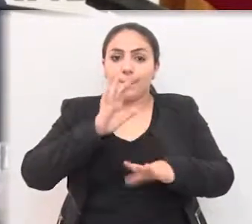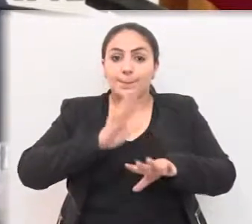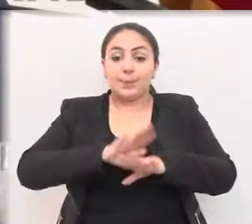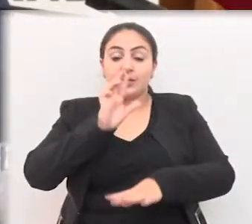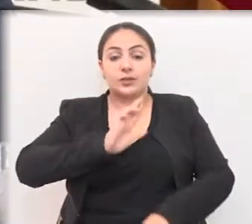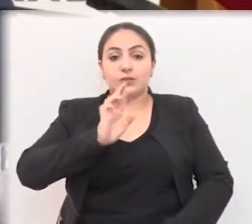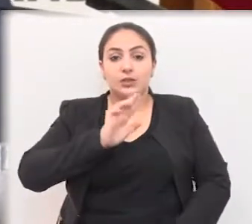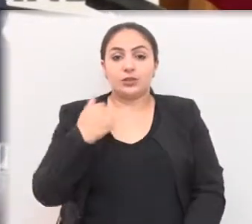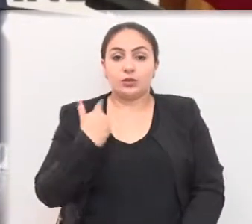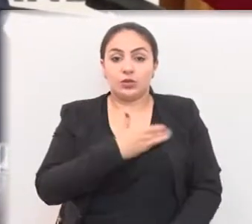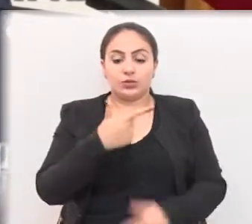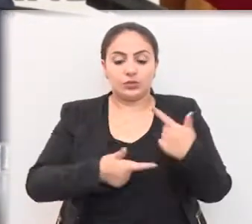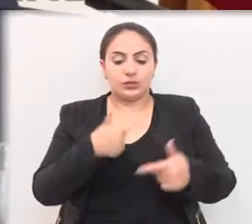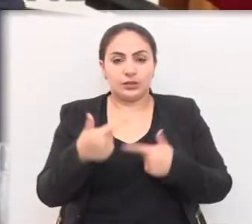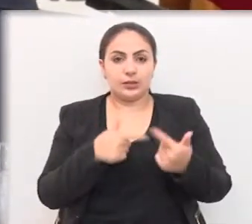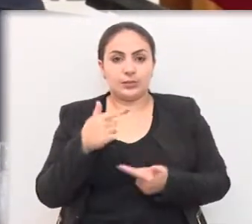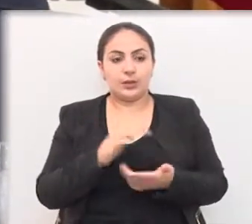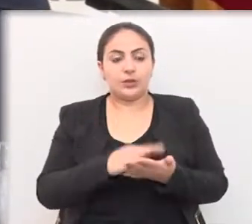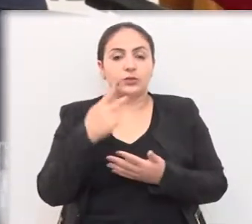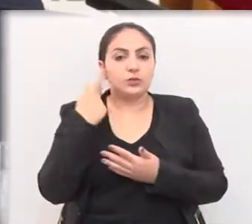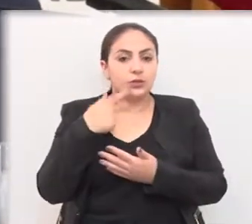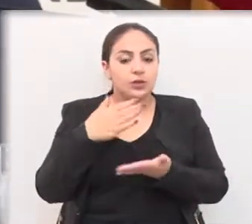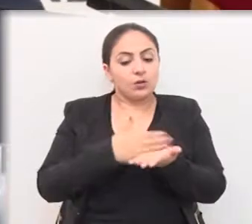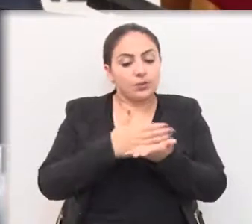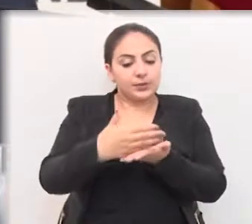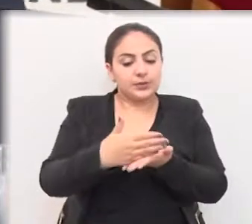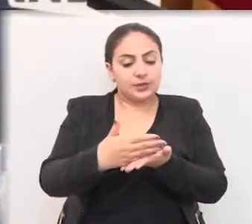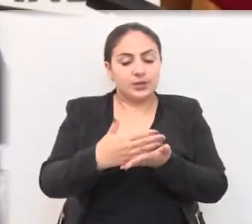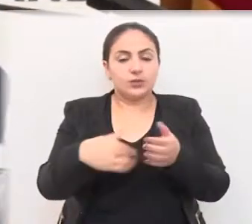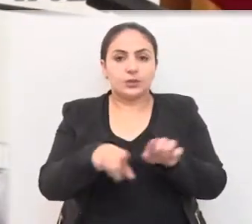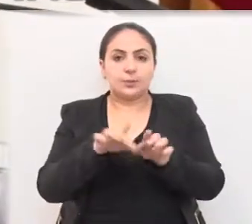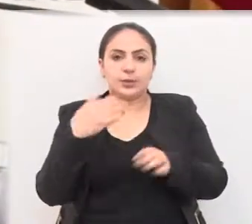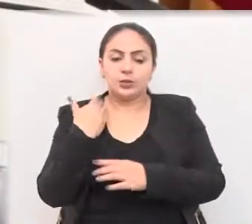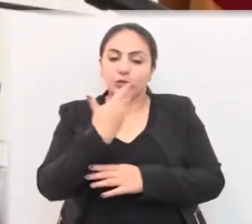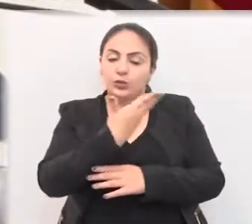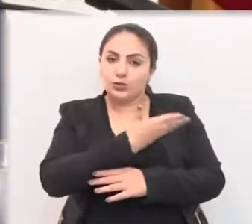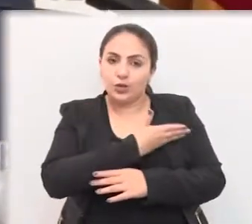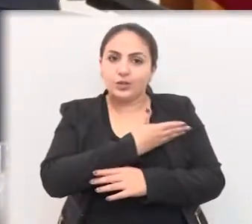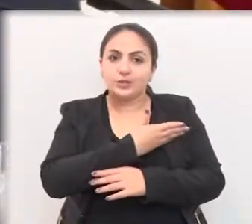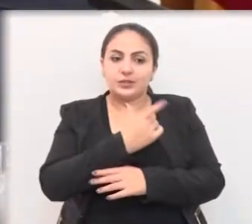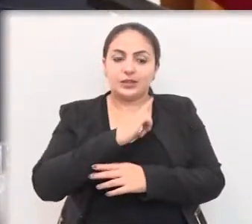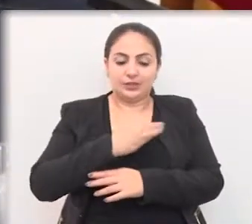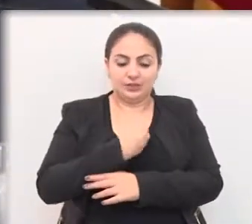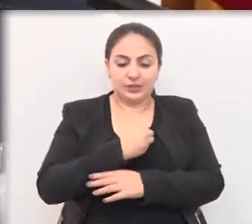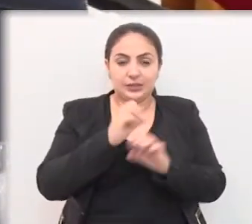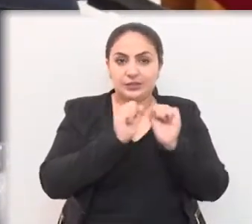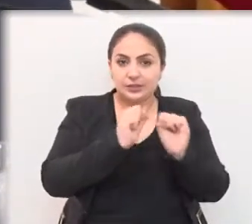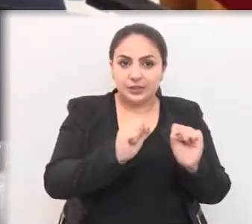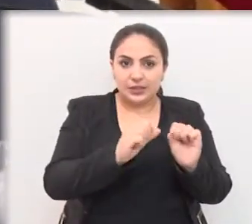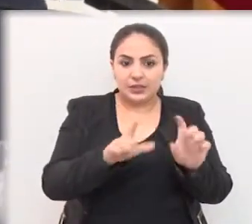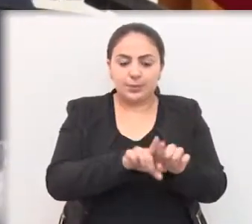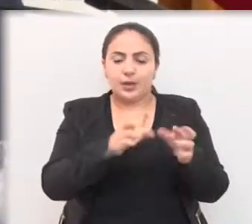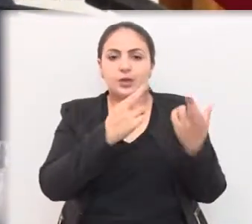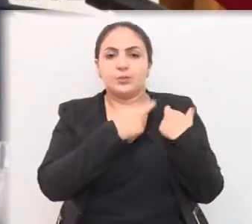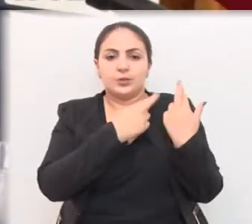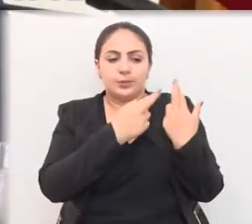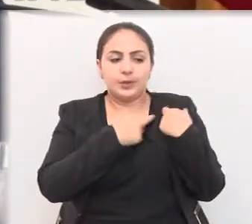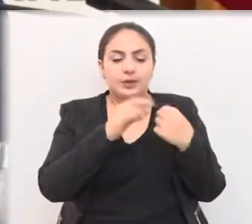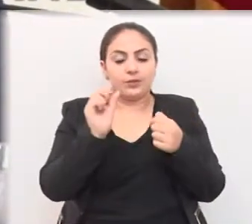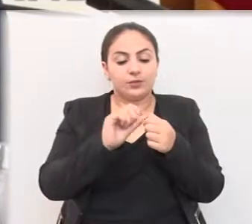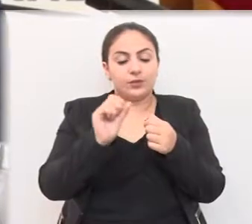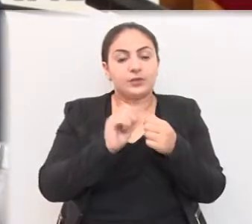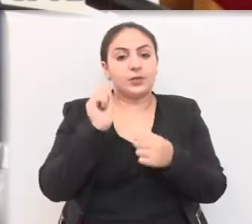convicção, que é mais um resultado desse trabalho, governador, iniciado, em que nós assumimos na Secretaria as